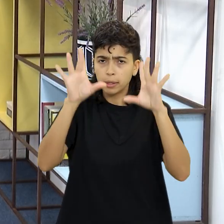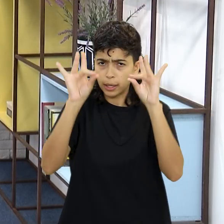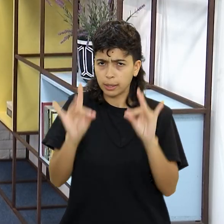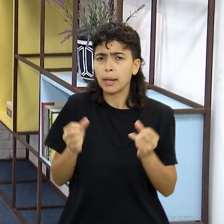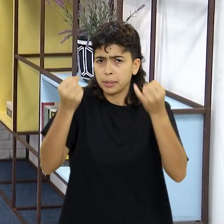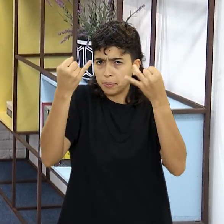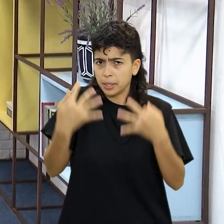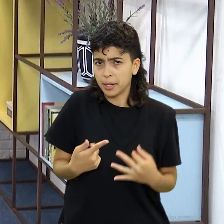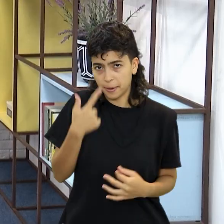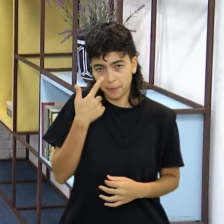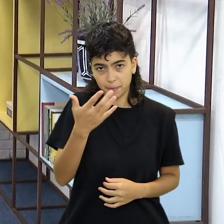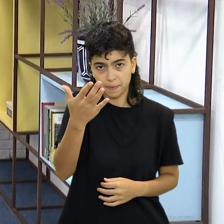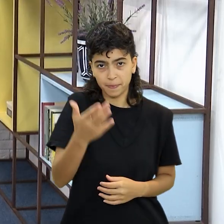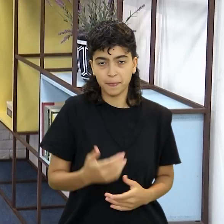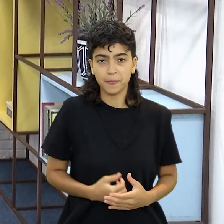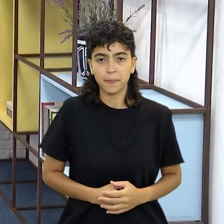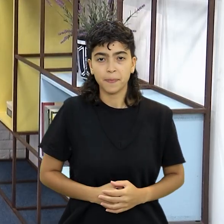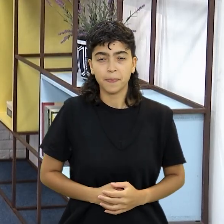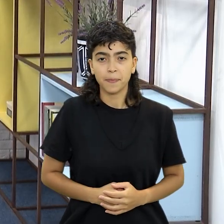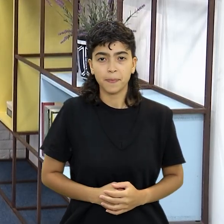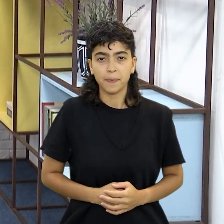na matéria a seguir. Rodou.